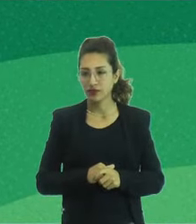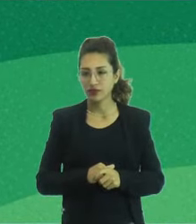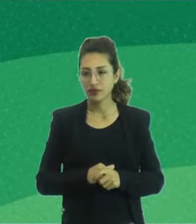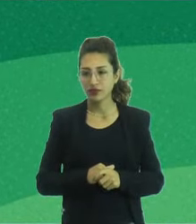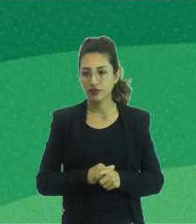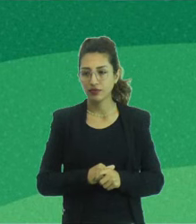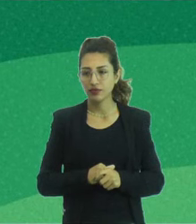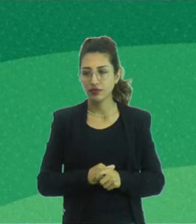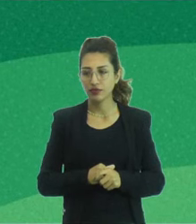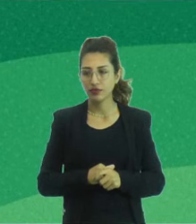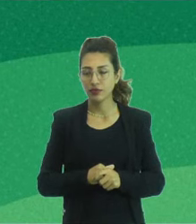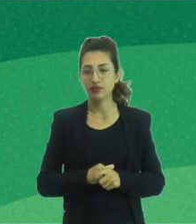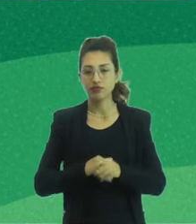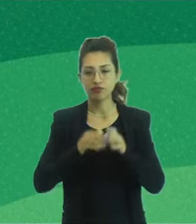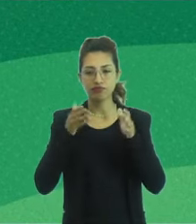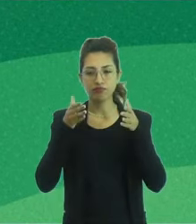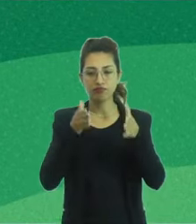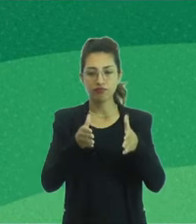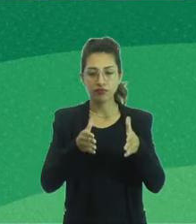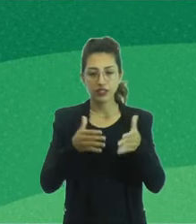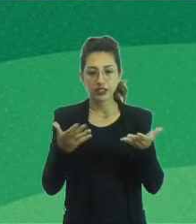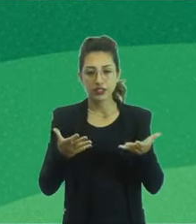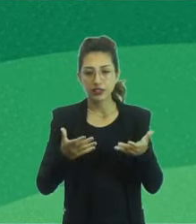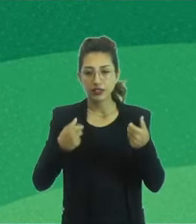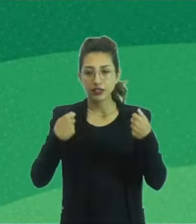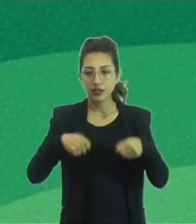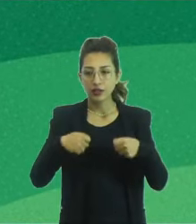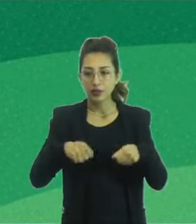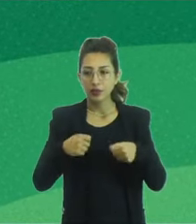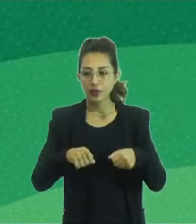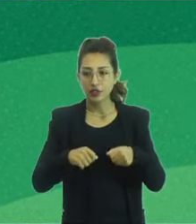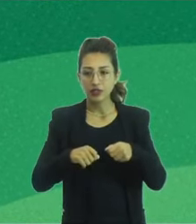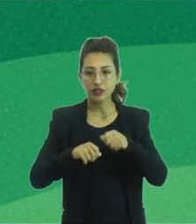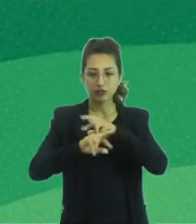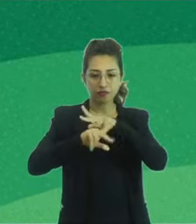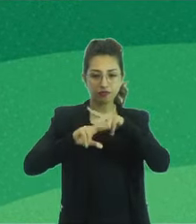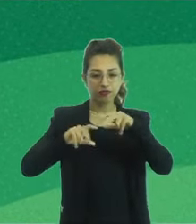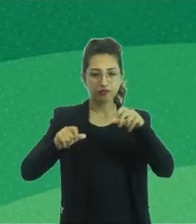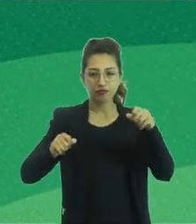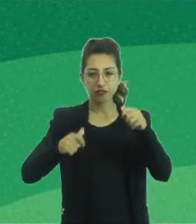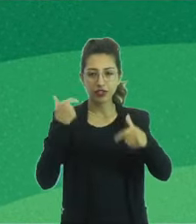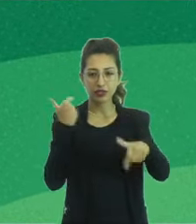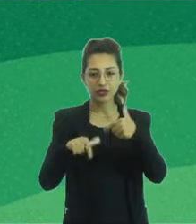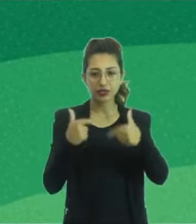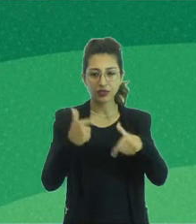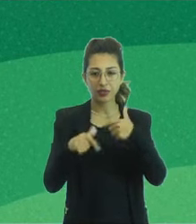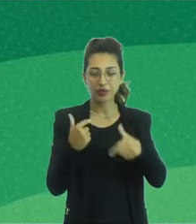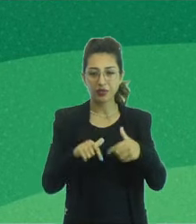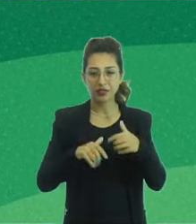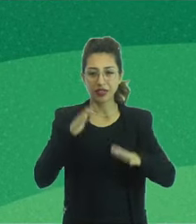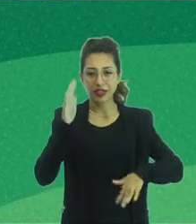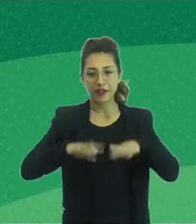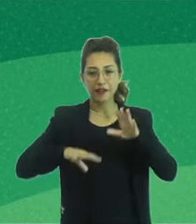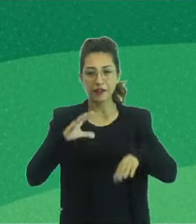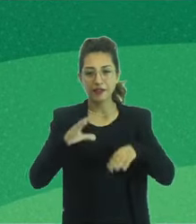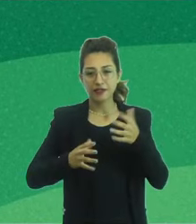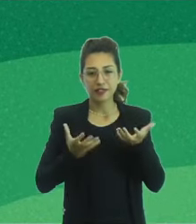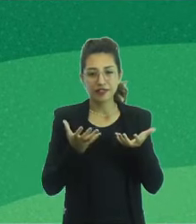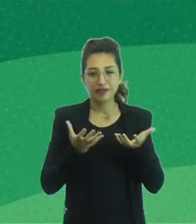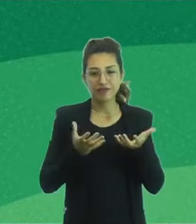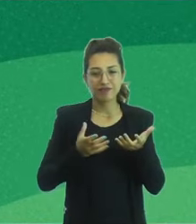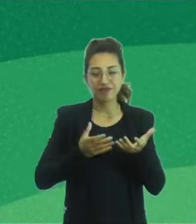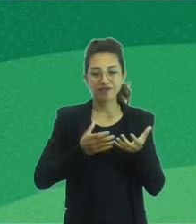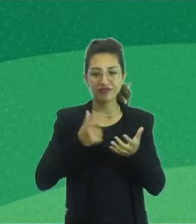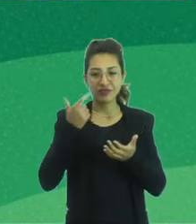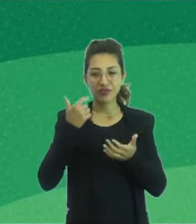sério você chega lá e você fala Putz tenho que fazer uma um montão de coisa um montão de coisa que eu não tô afim de fazer porque você fala pô